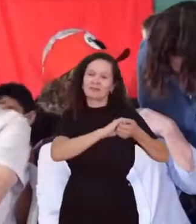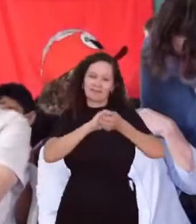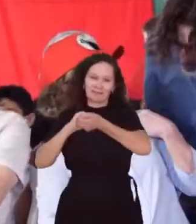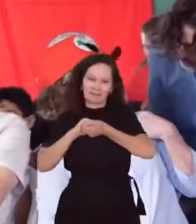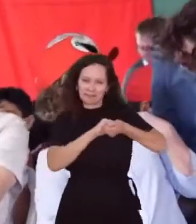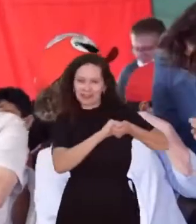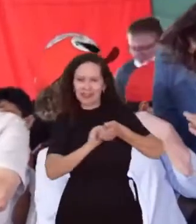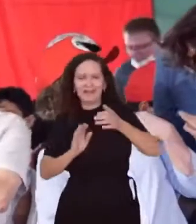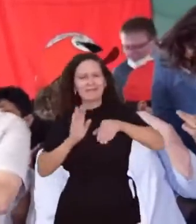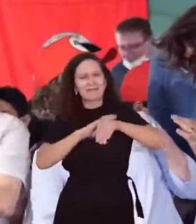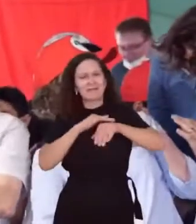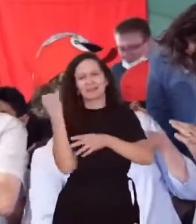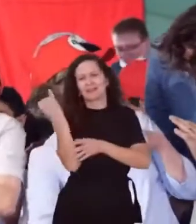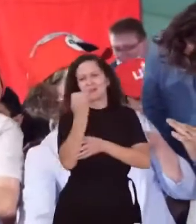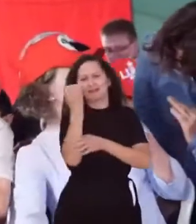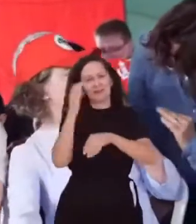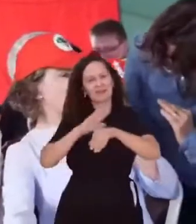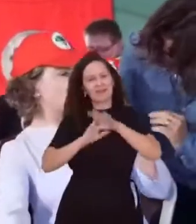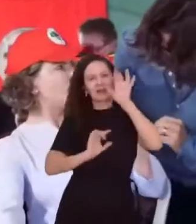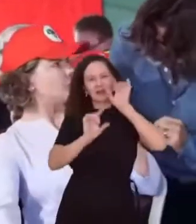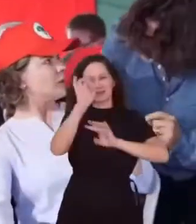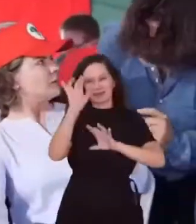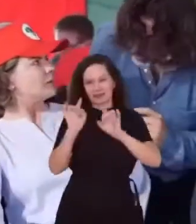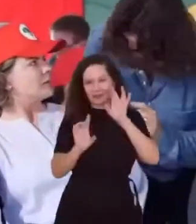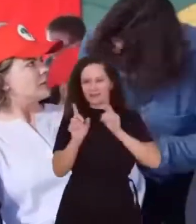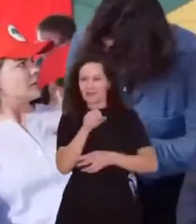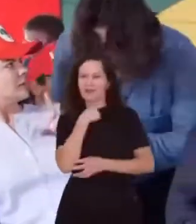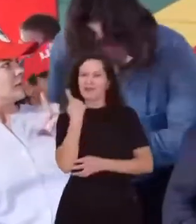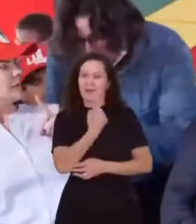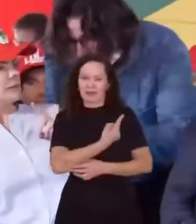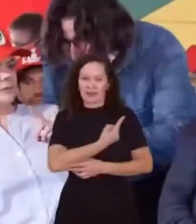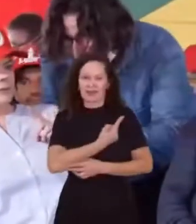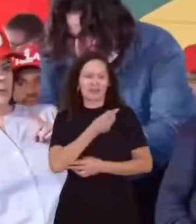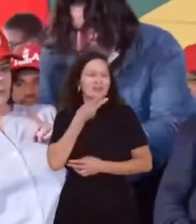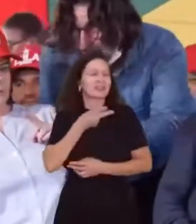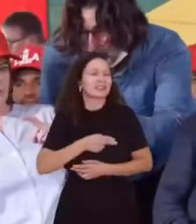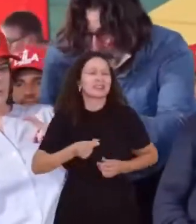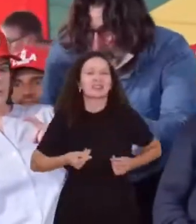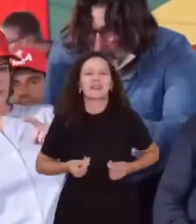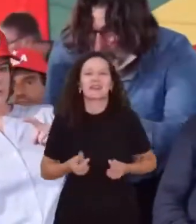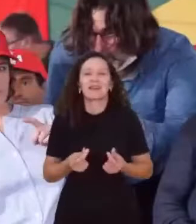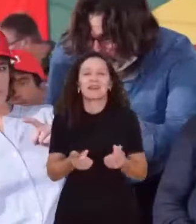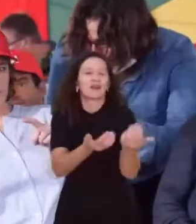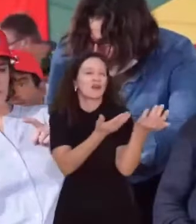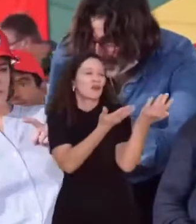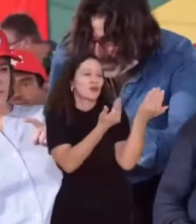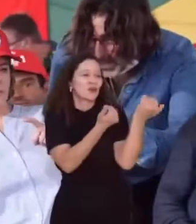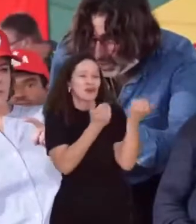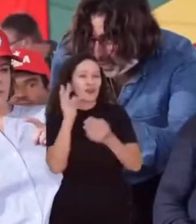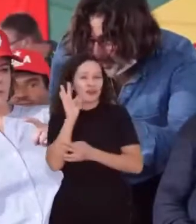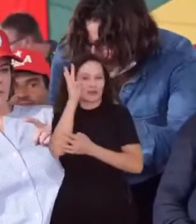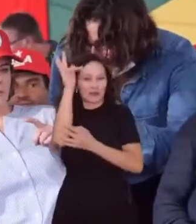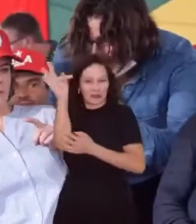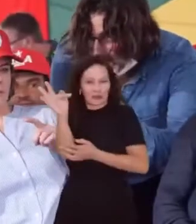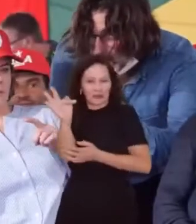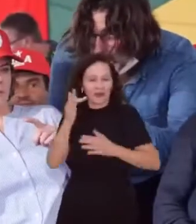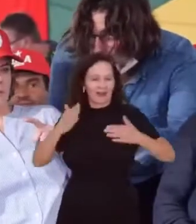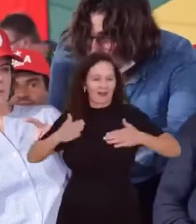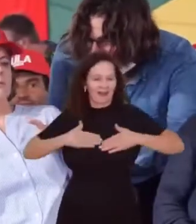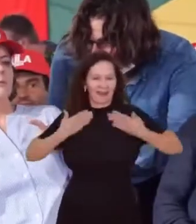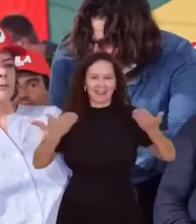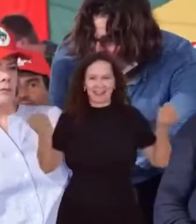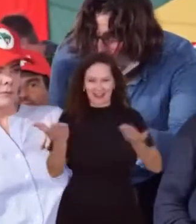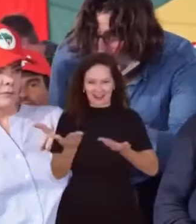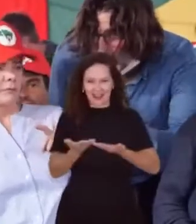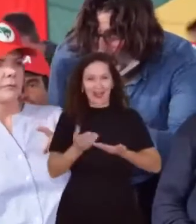eu disse antes, o nosso eterno, jovem, futuro, animadíssimo e agora petista de